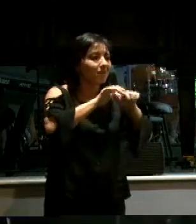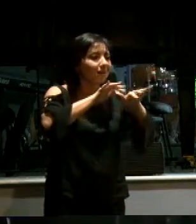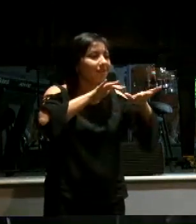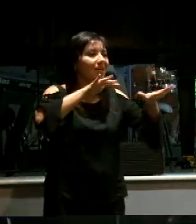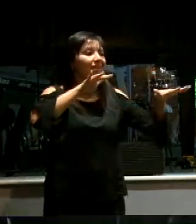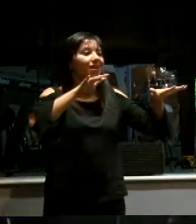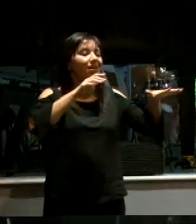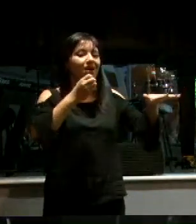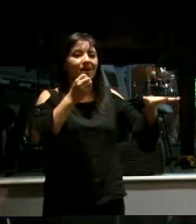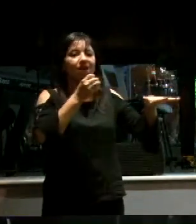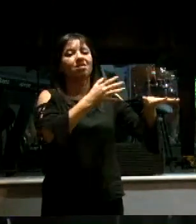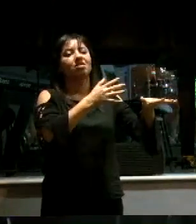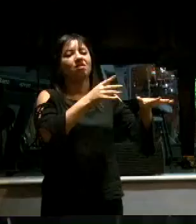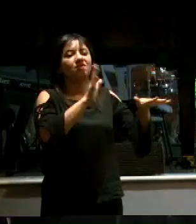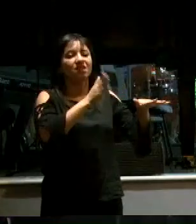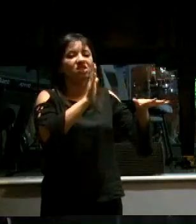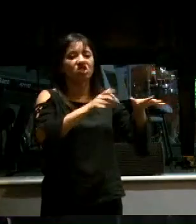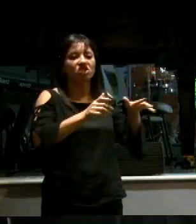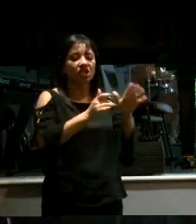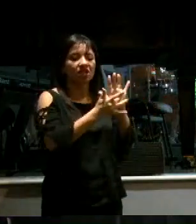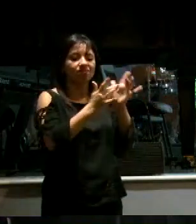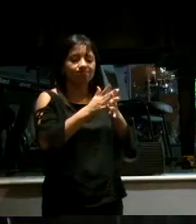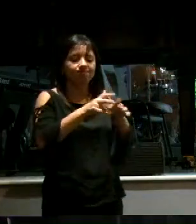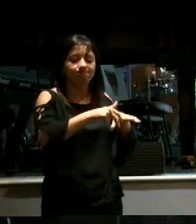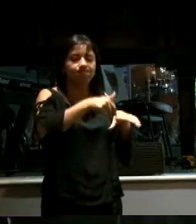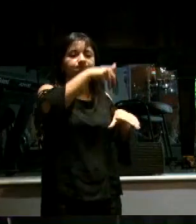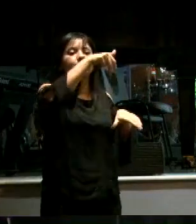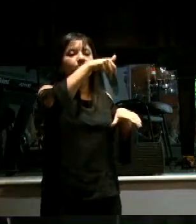para fazer o papel de Cristo.